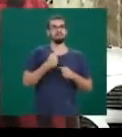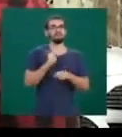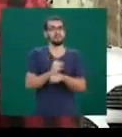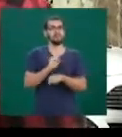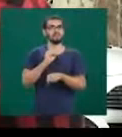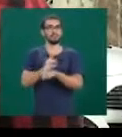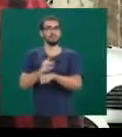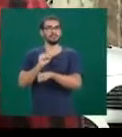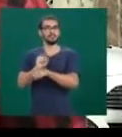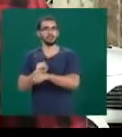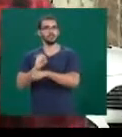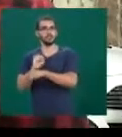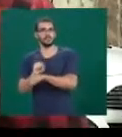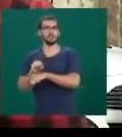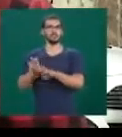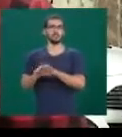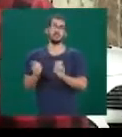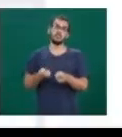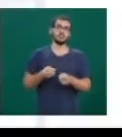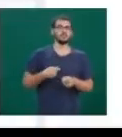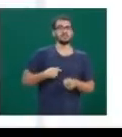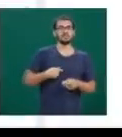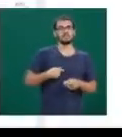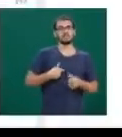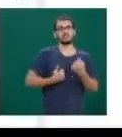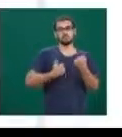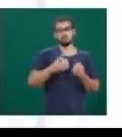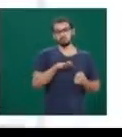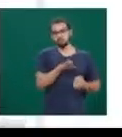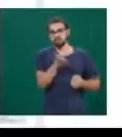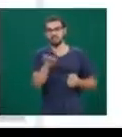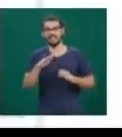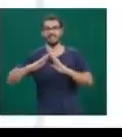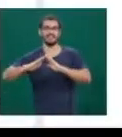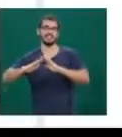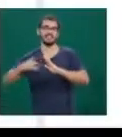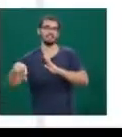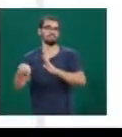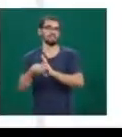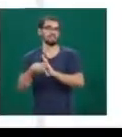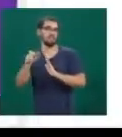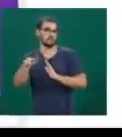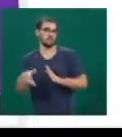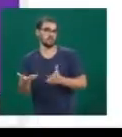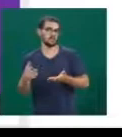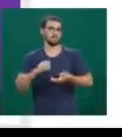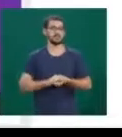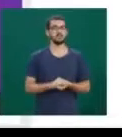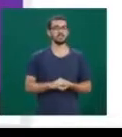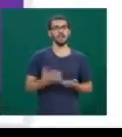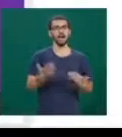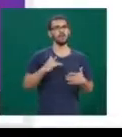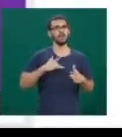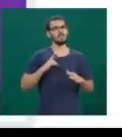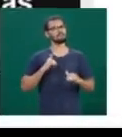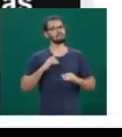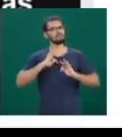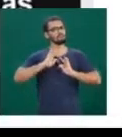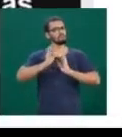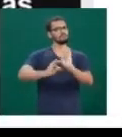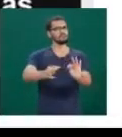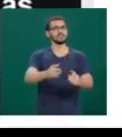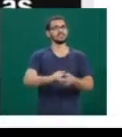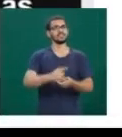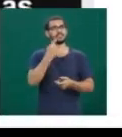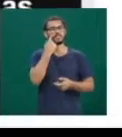casa ou mais próximo. Então é uma forma de se ajudar. Com a popularização da tecnologia, é cada vez mais comum vermos